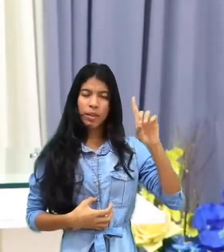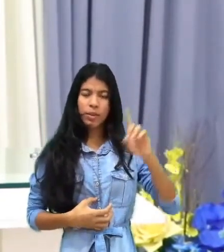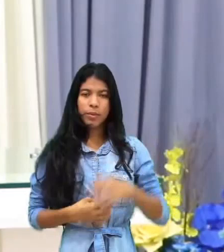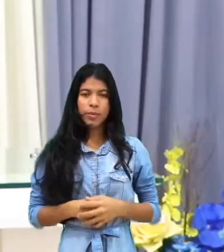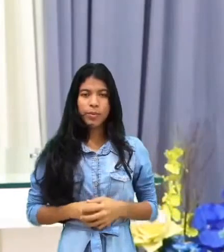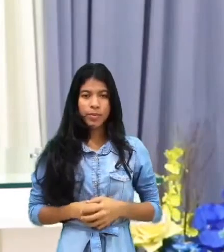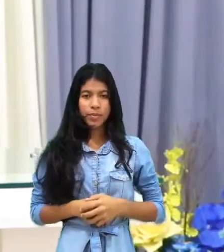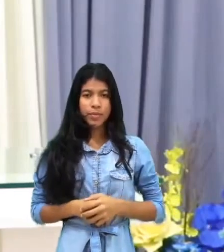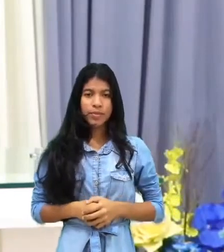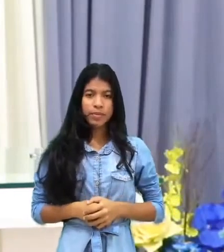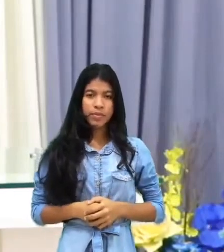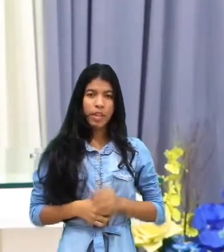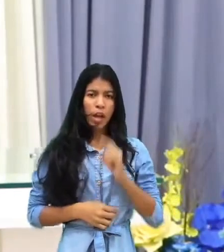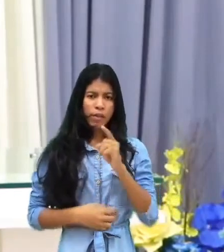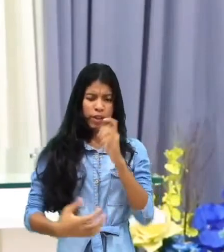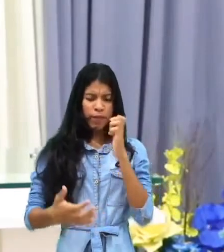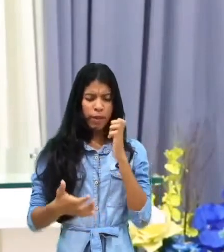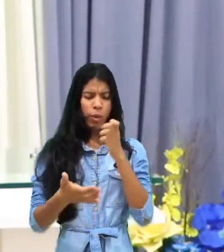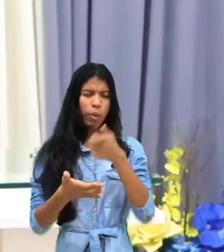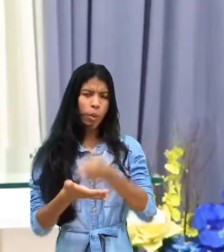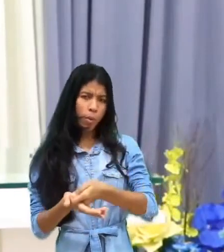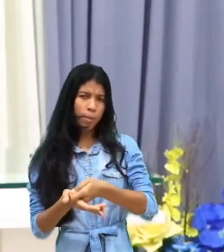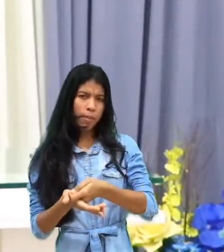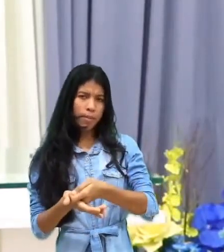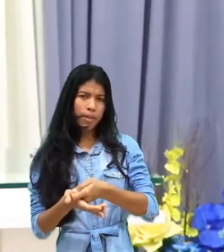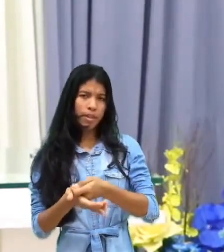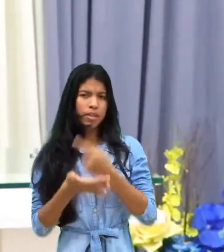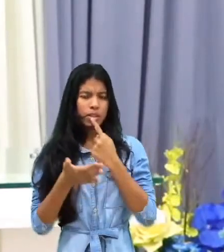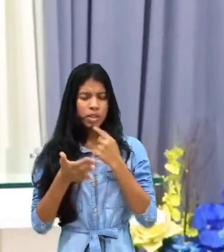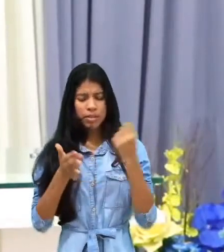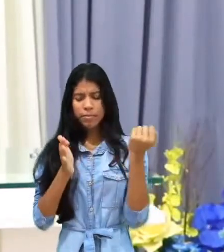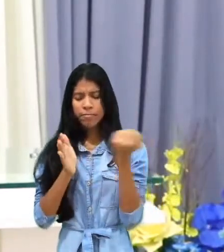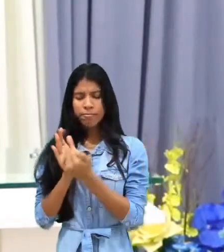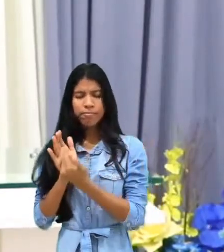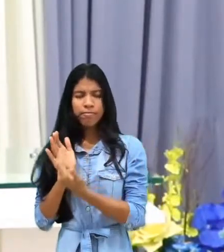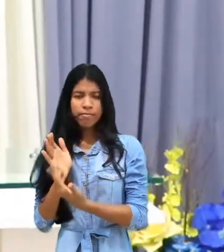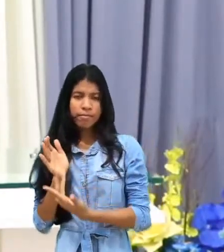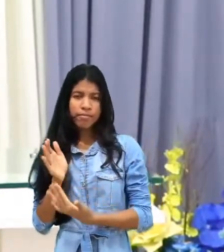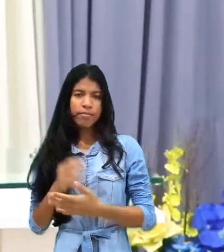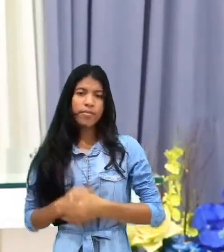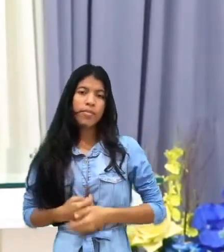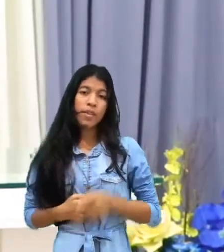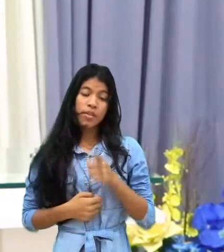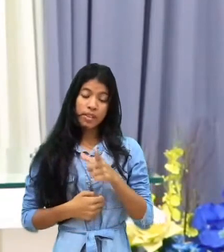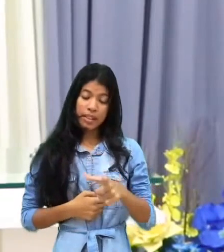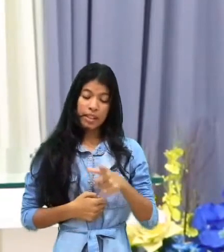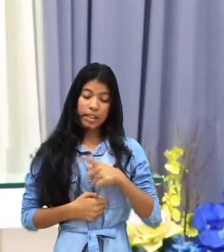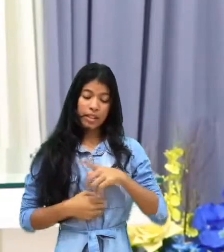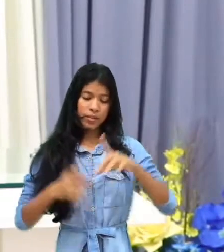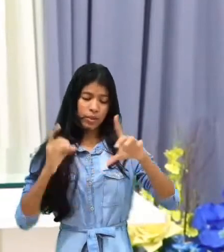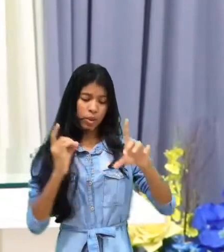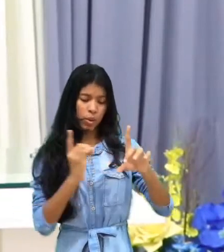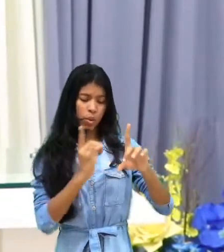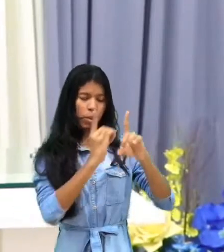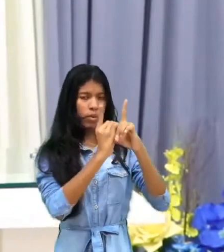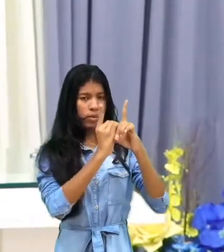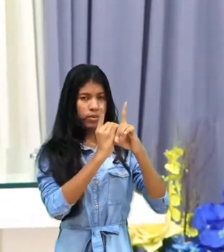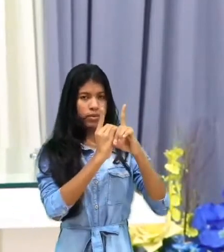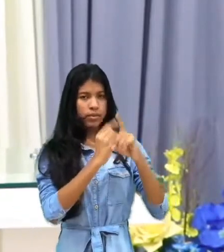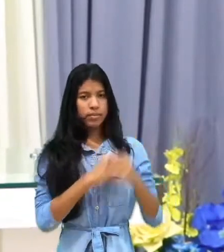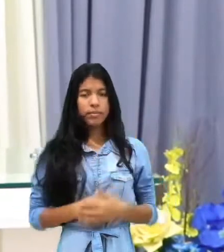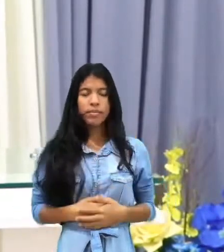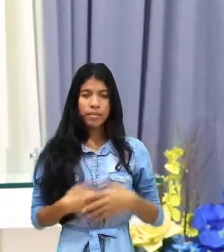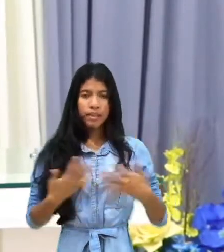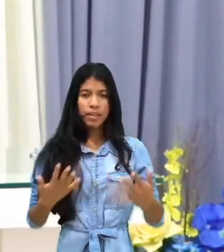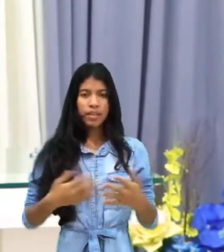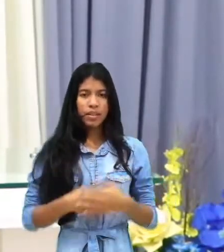foi comprado com preço do sangue. Você teve um encontro com o Senhor. Então não se conforme